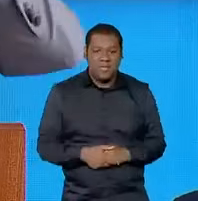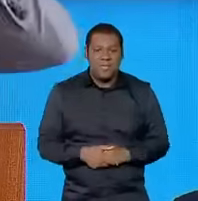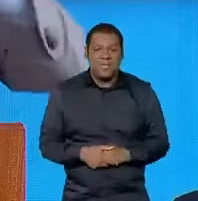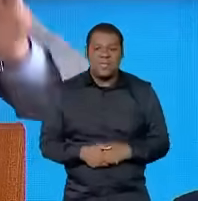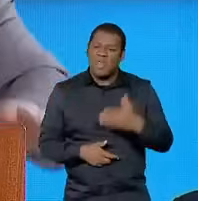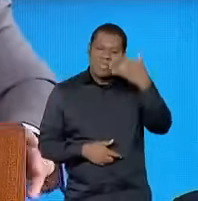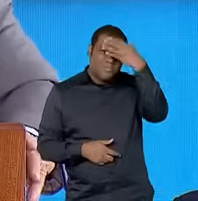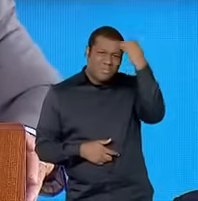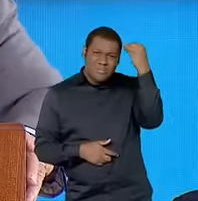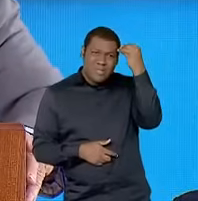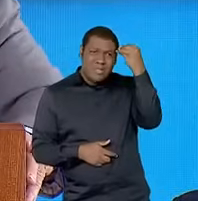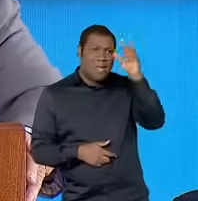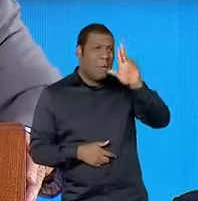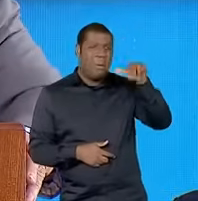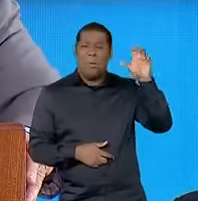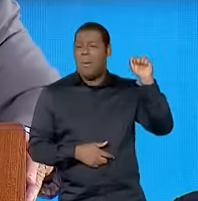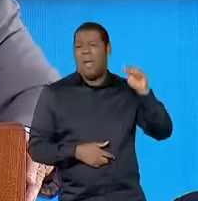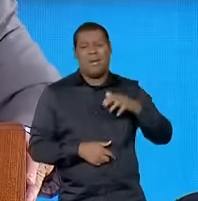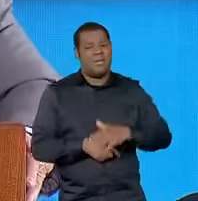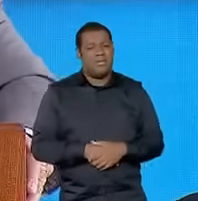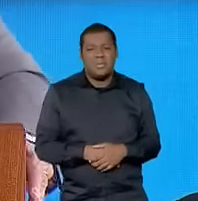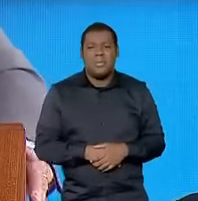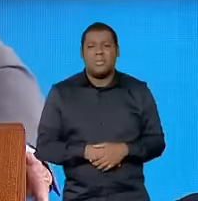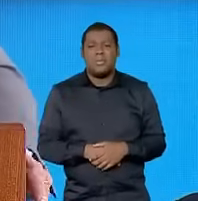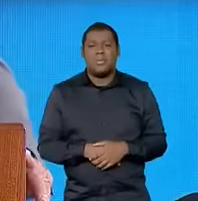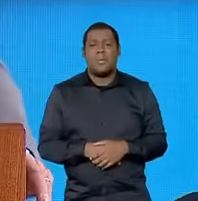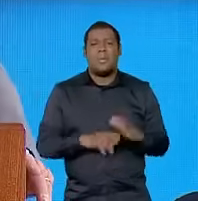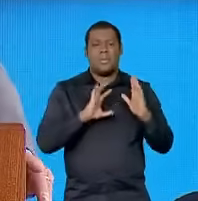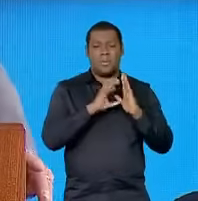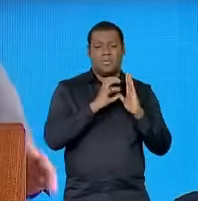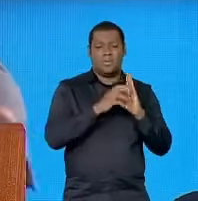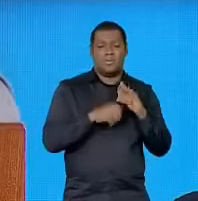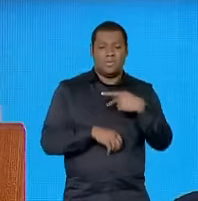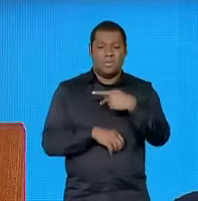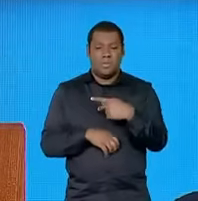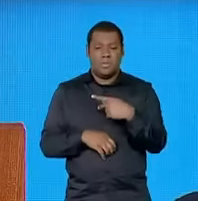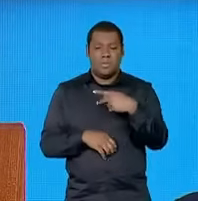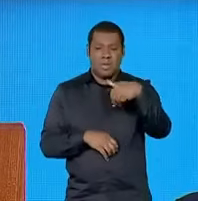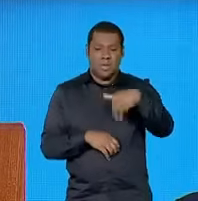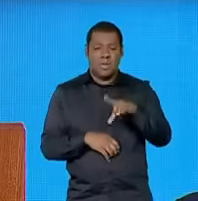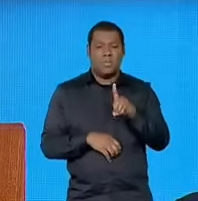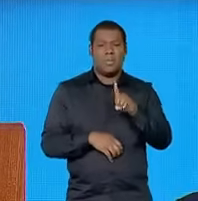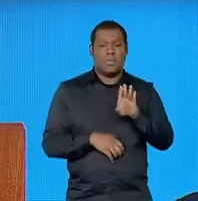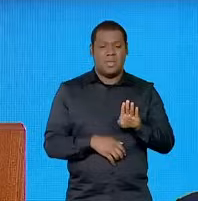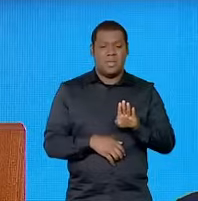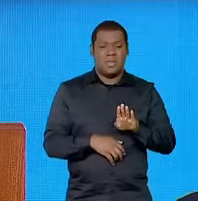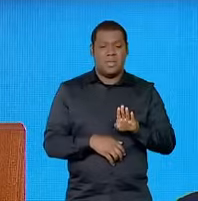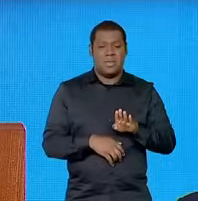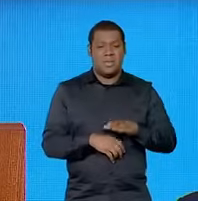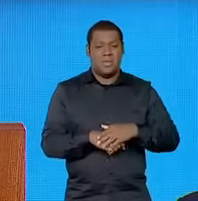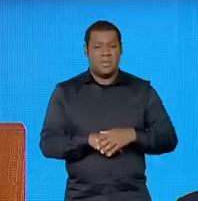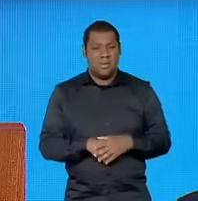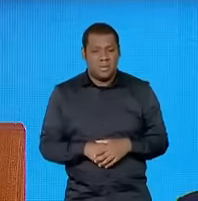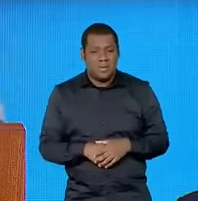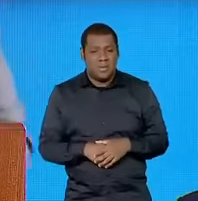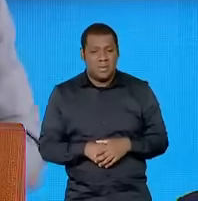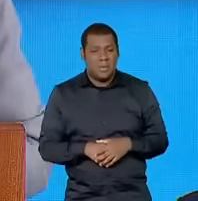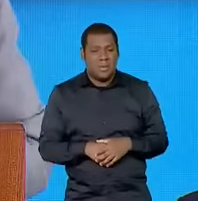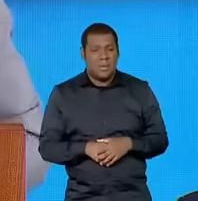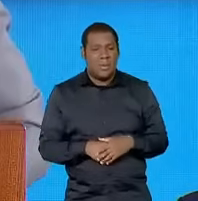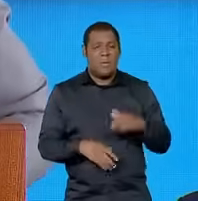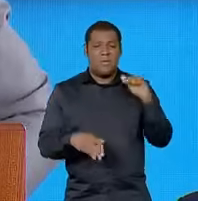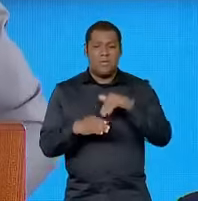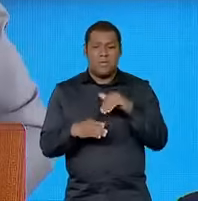me esqueci de que o PMDB tinha sido fragorosamente